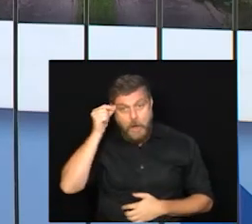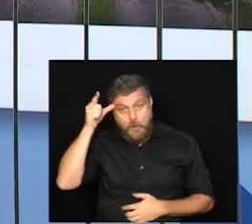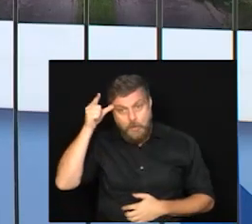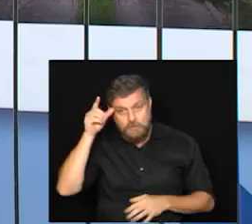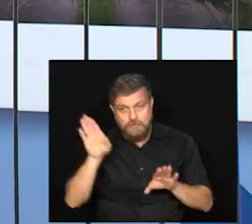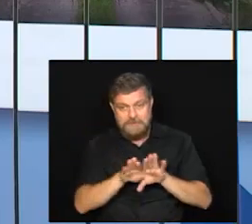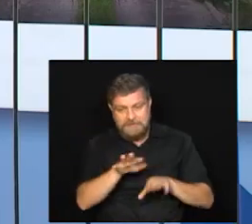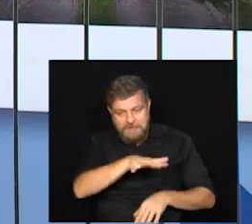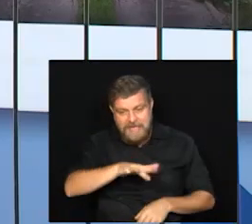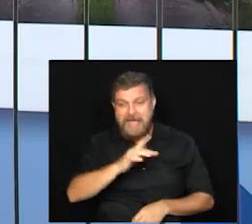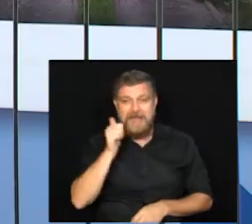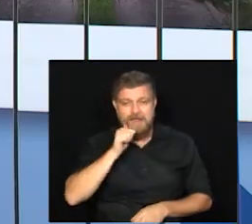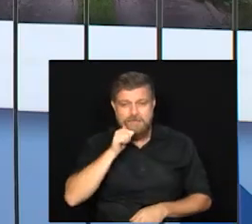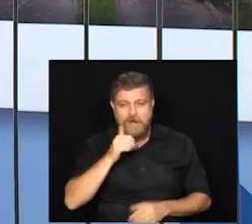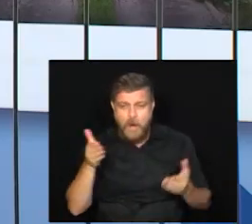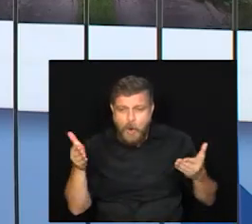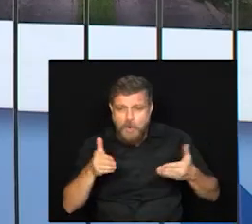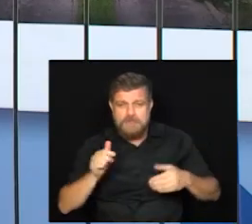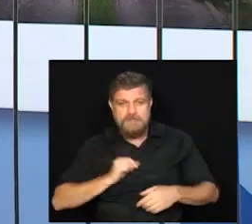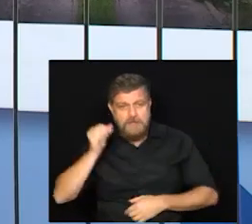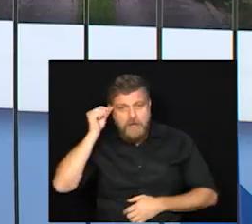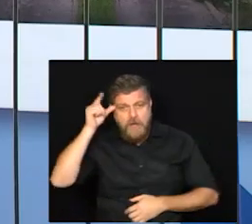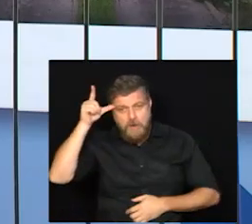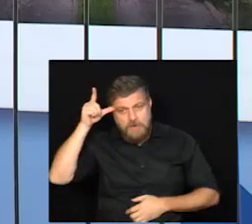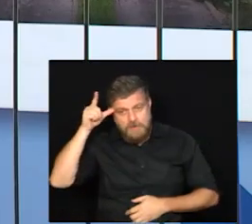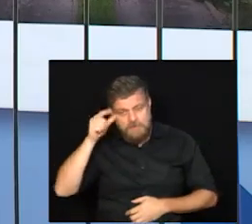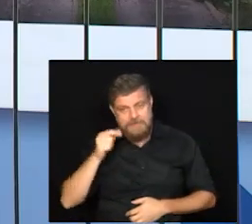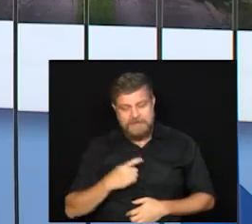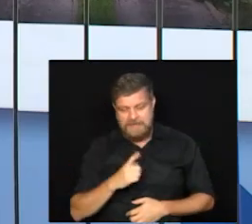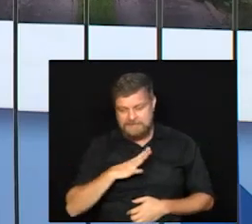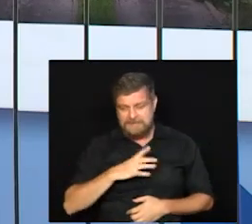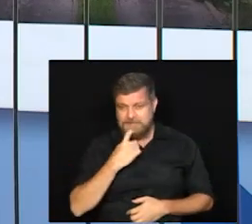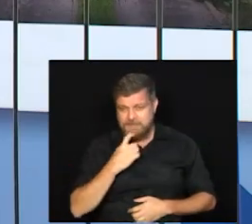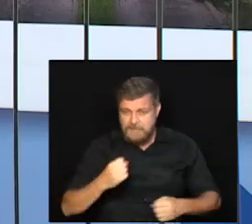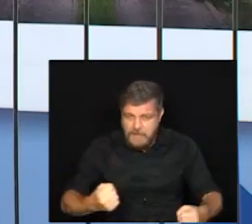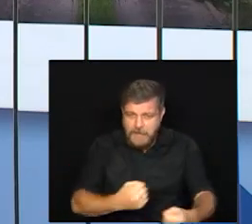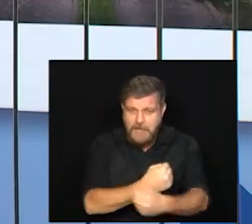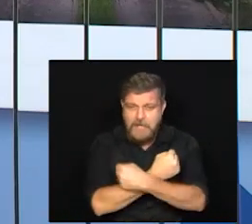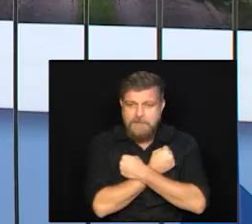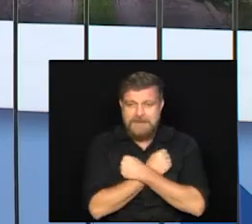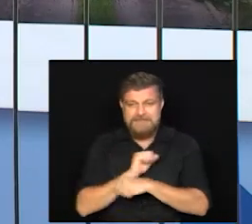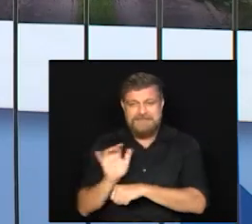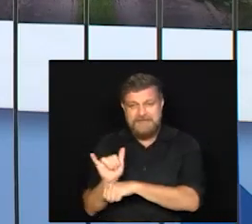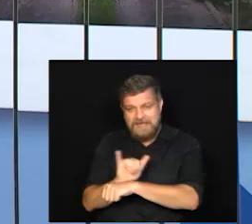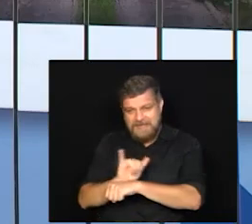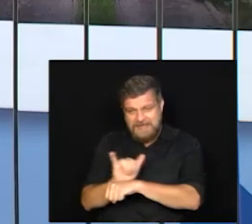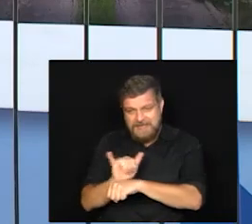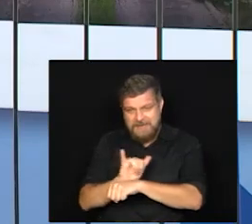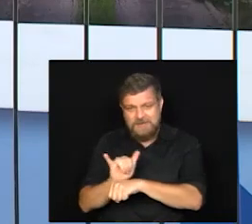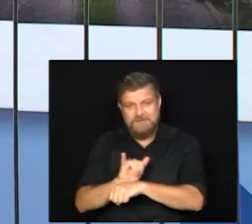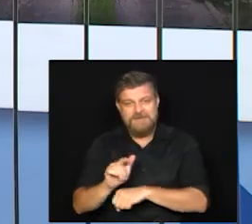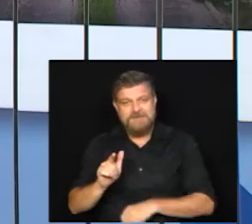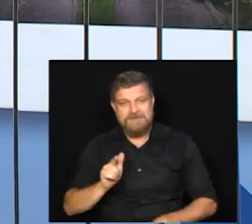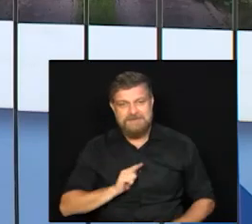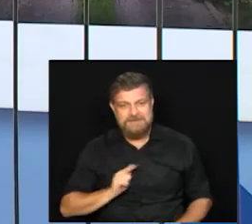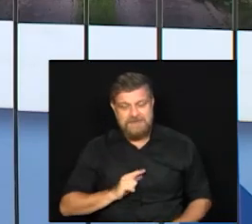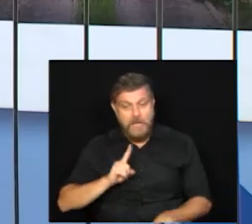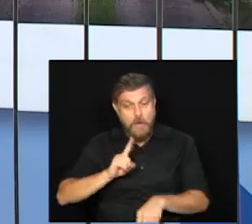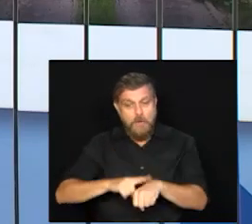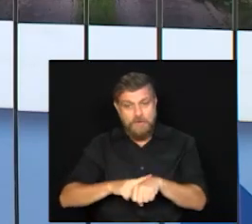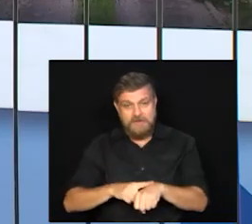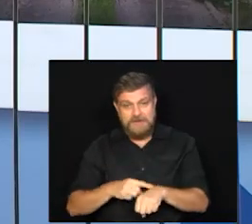tem hoje, olha só, no Cultura Abraça Campinas, no YouTube do Cultura Abraça Campinas, a partir